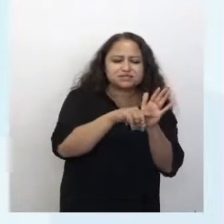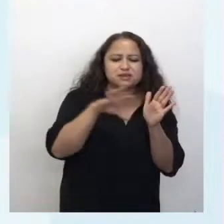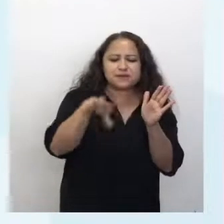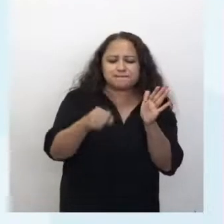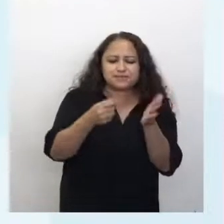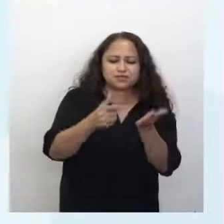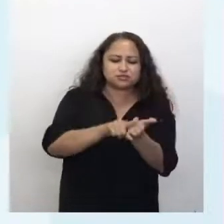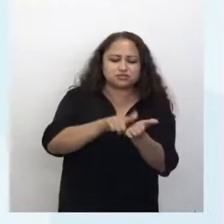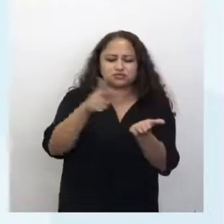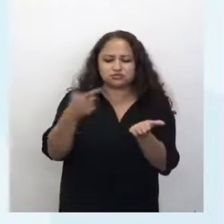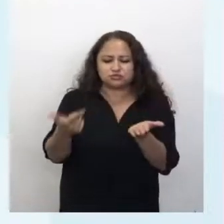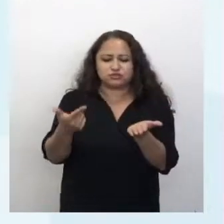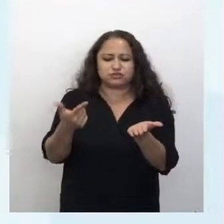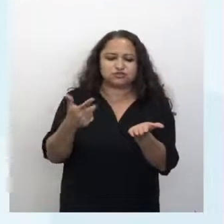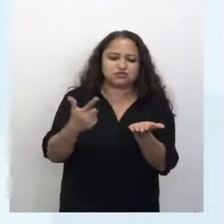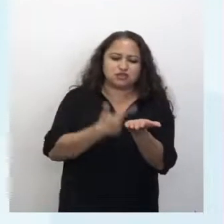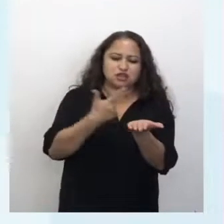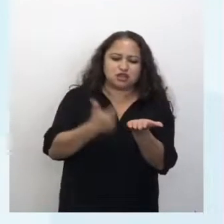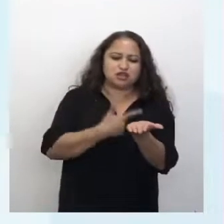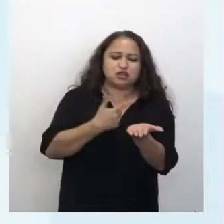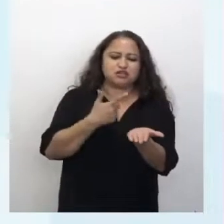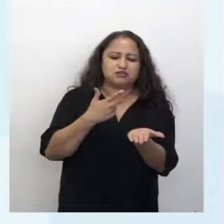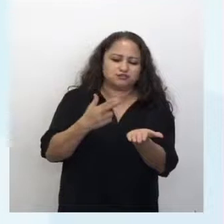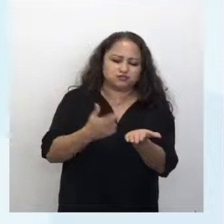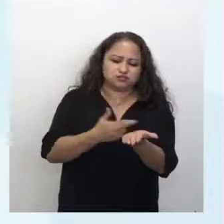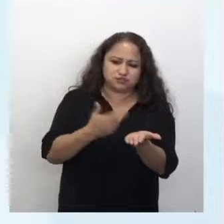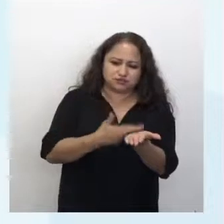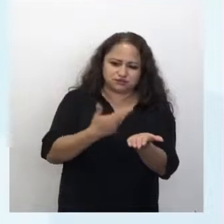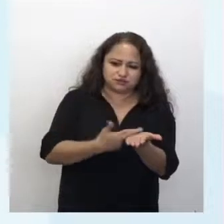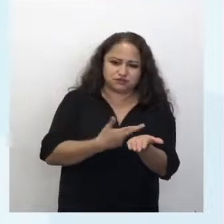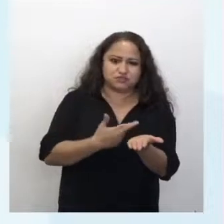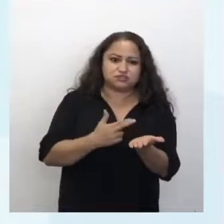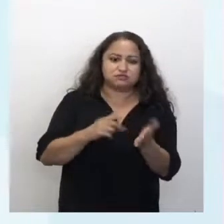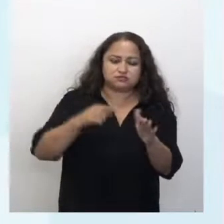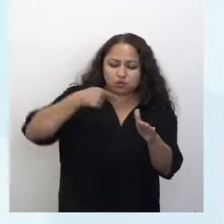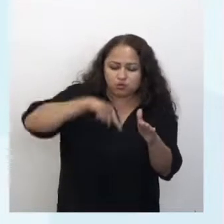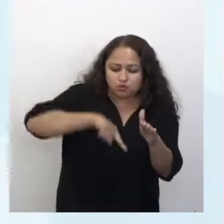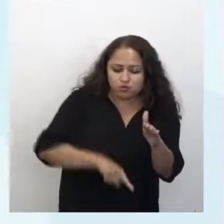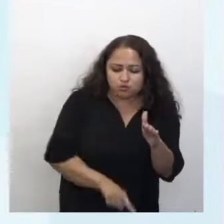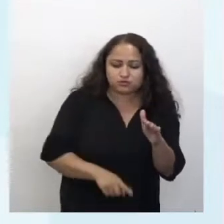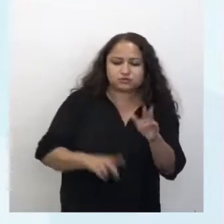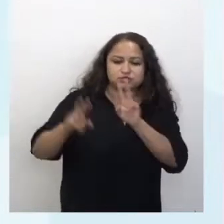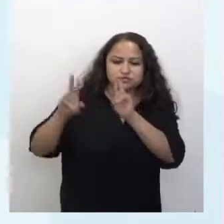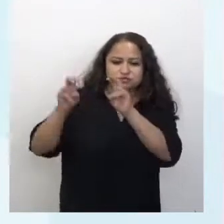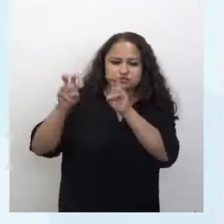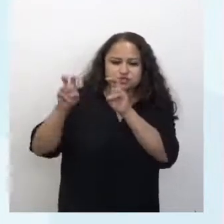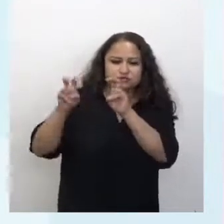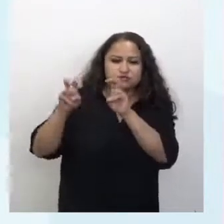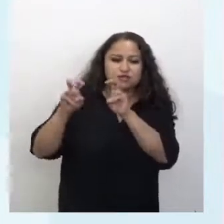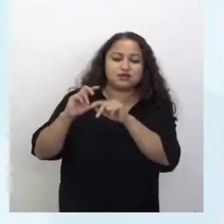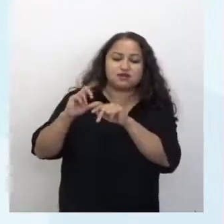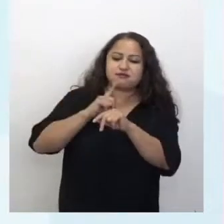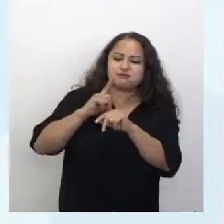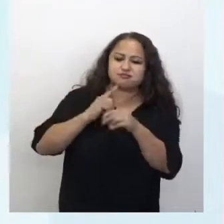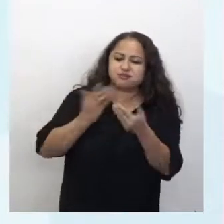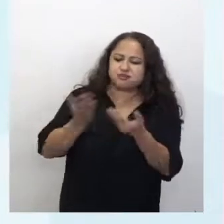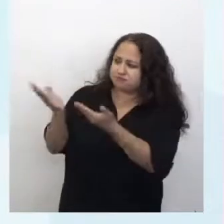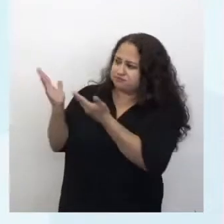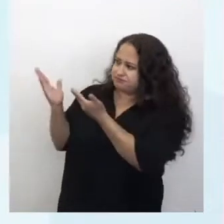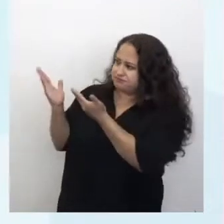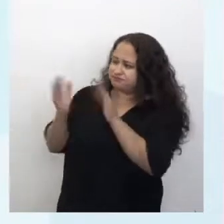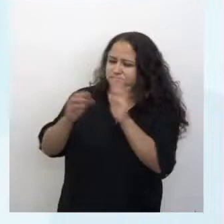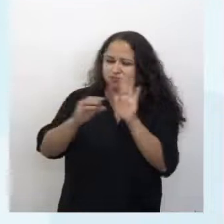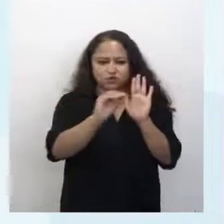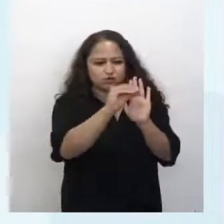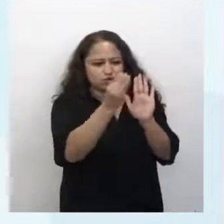mão, para que vocês consigam se aprofundar mais no tema. E depois vocês vão seguir esse roteirinho abaixo, só para nortear a sua pesquisa. Então, vocês vão ver